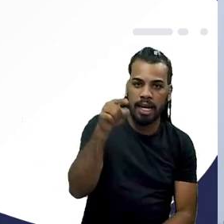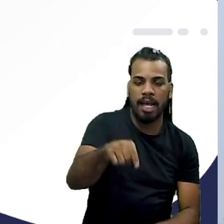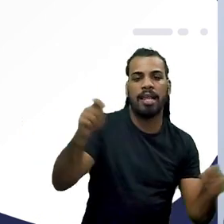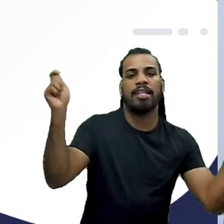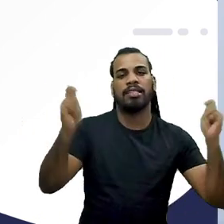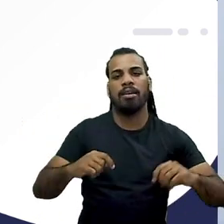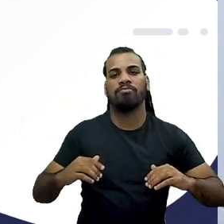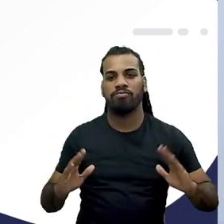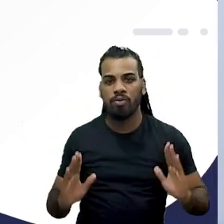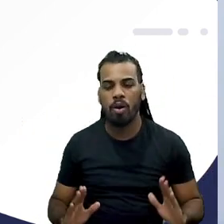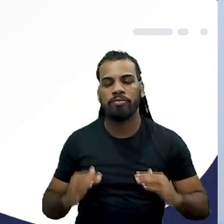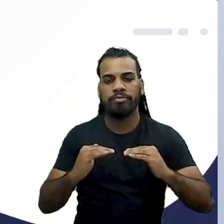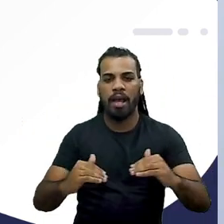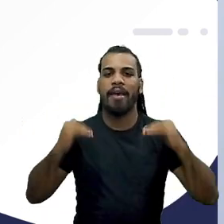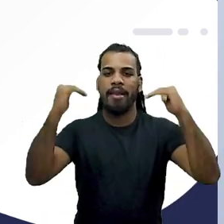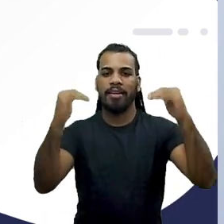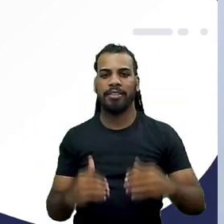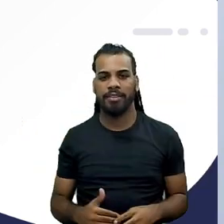prosperar e crescer.